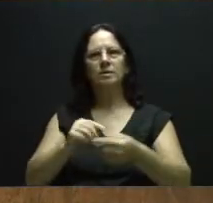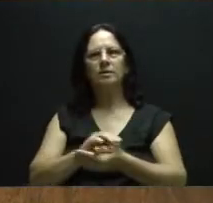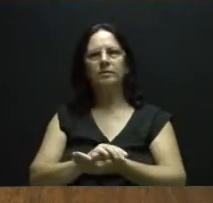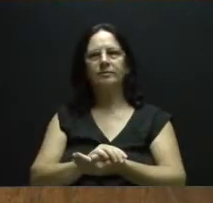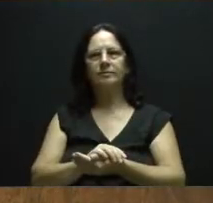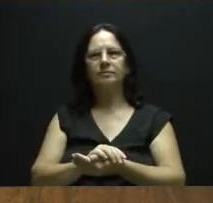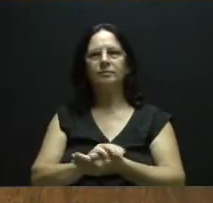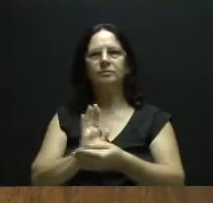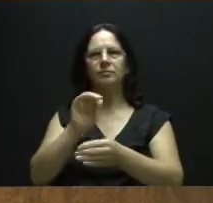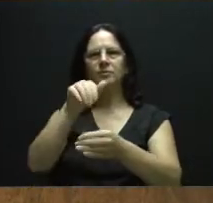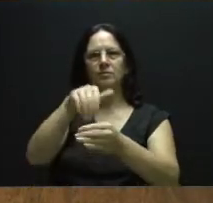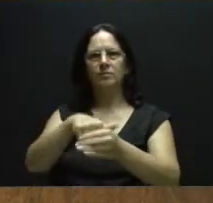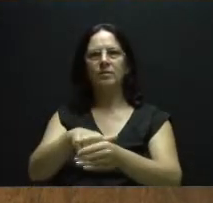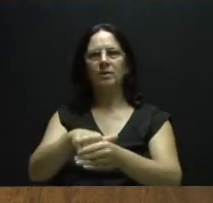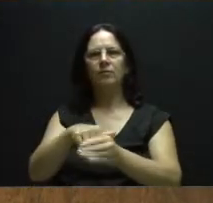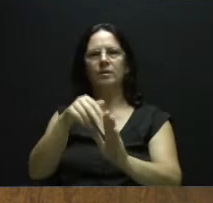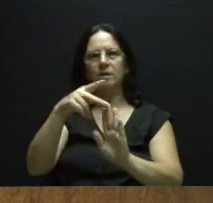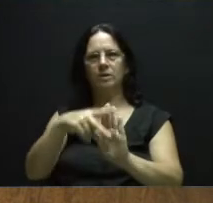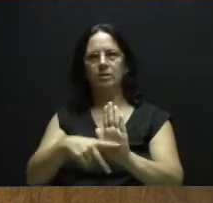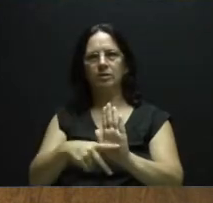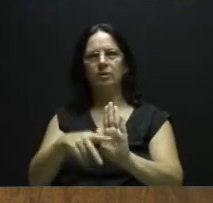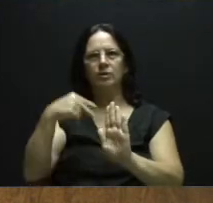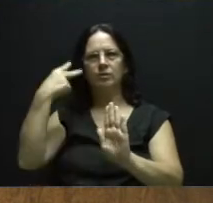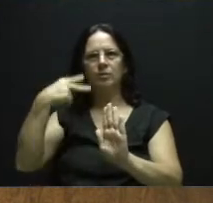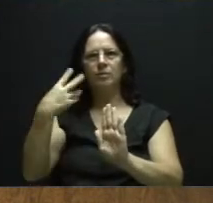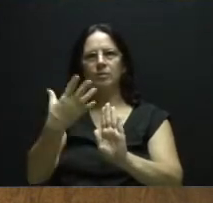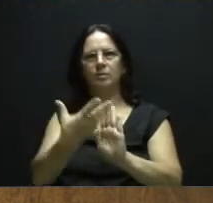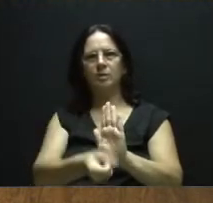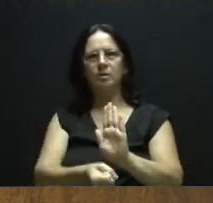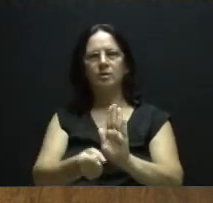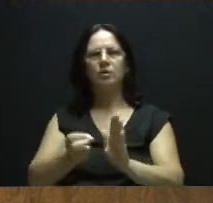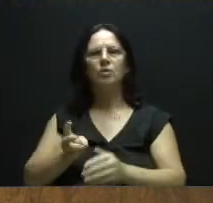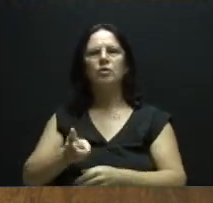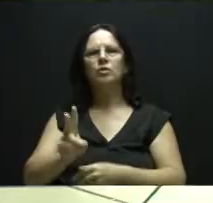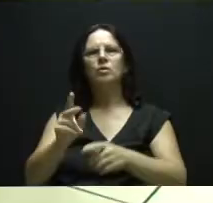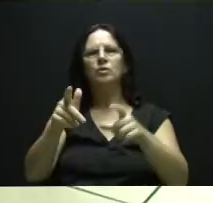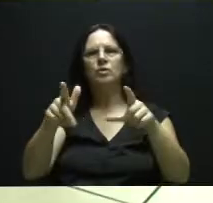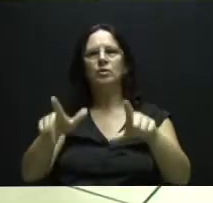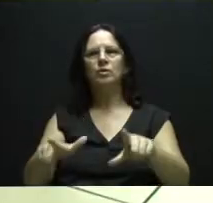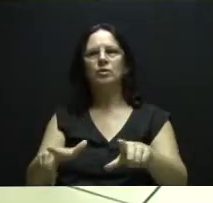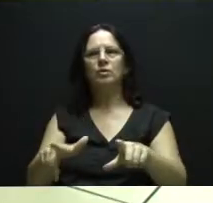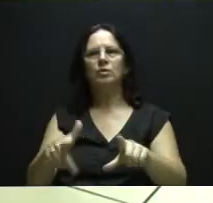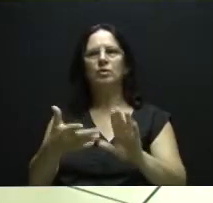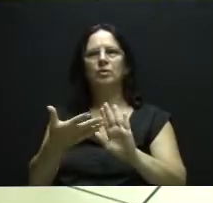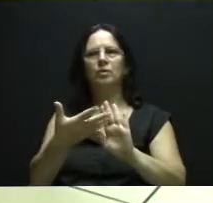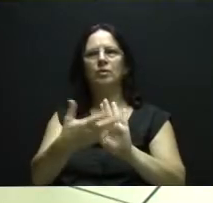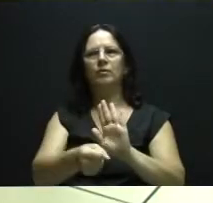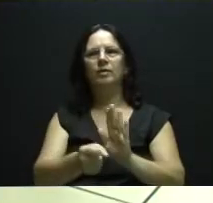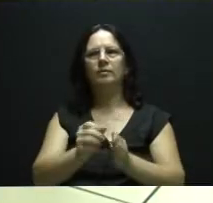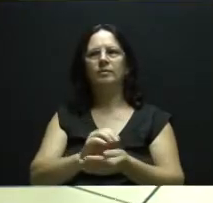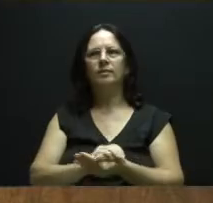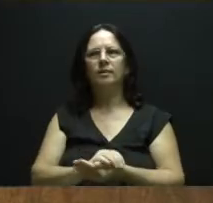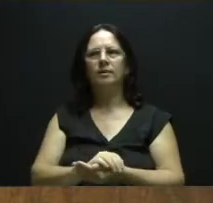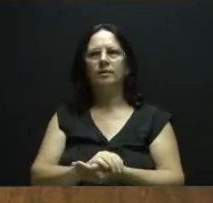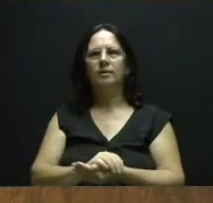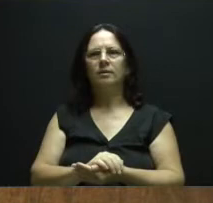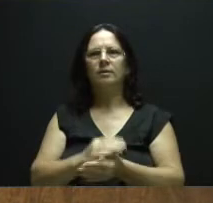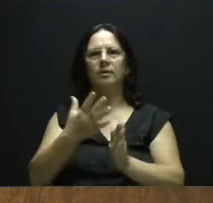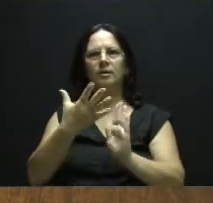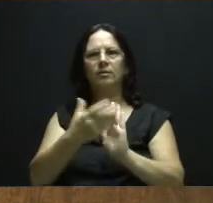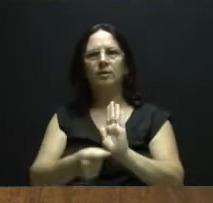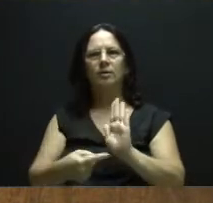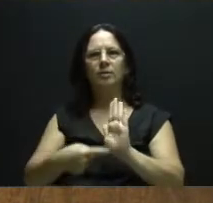em votação os vereadores que forem pela aprovação permanece como se encontram aprovado está aportando